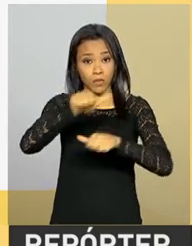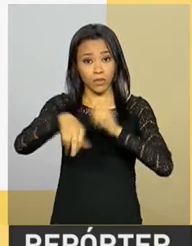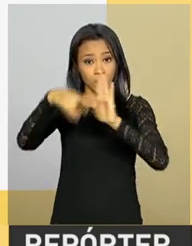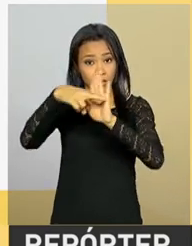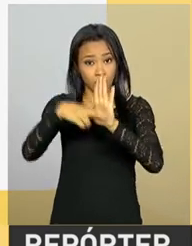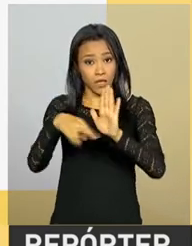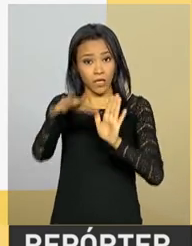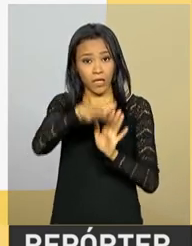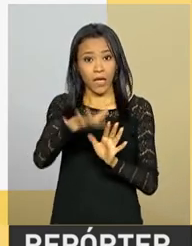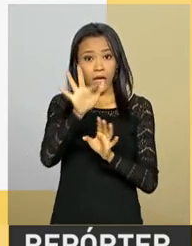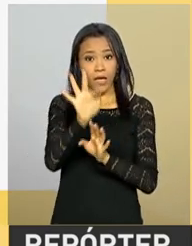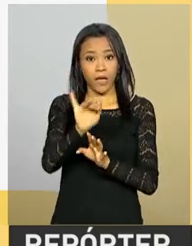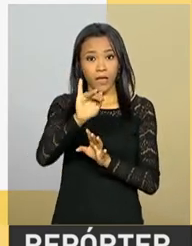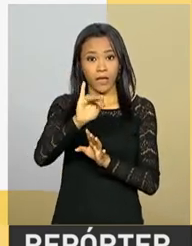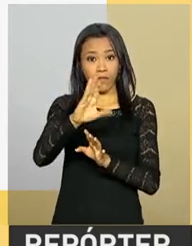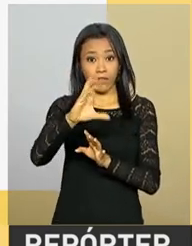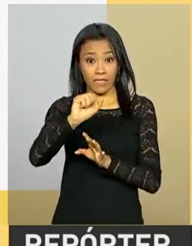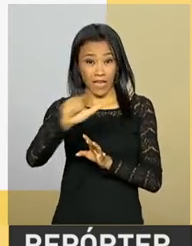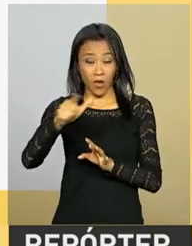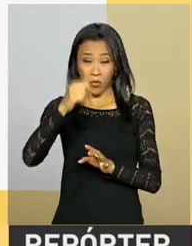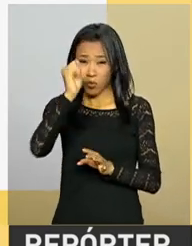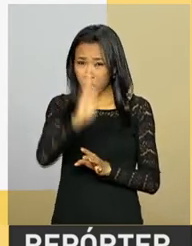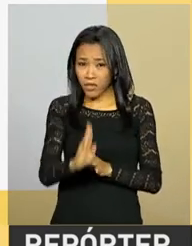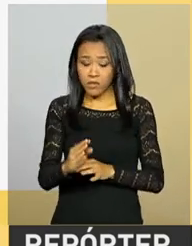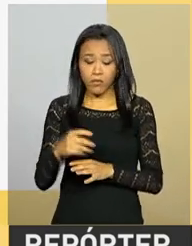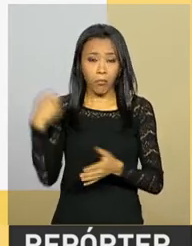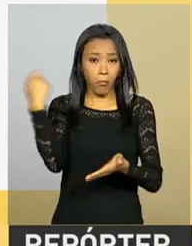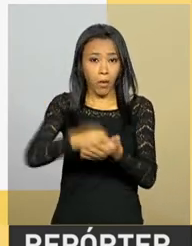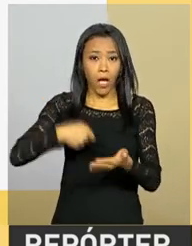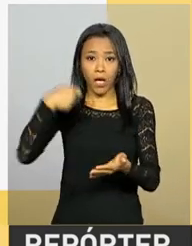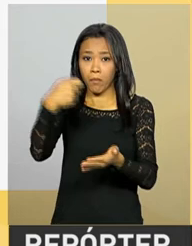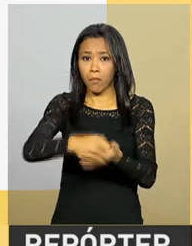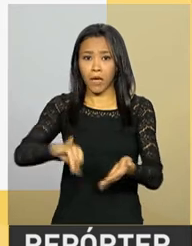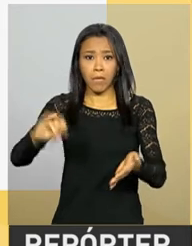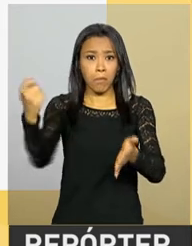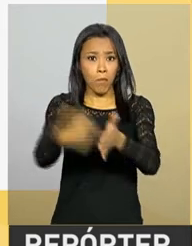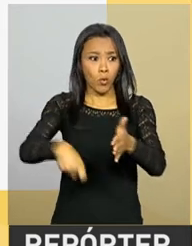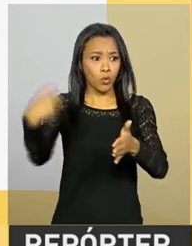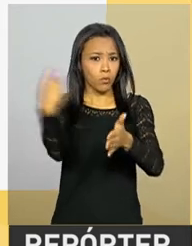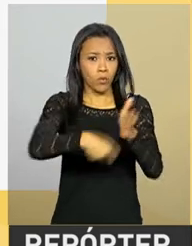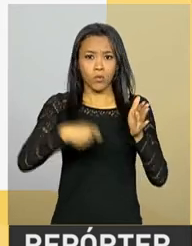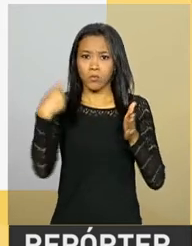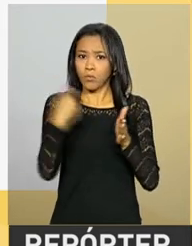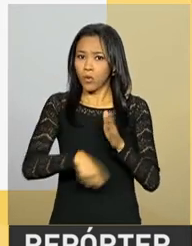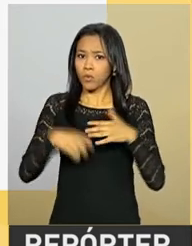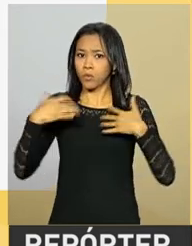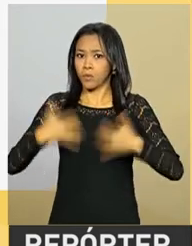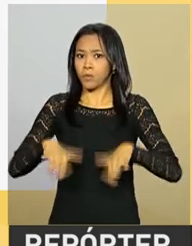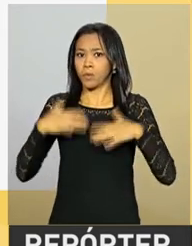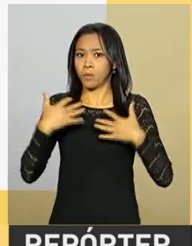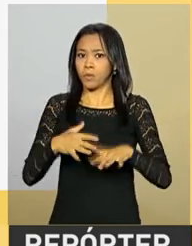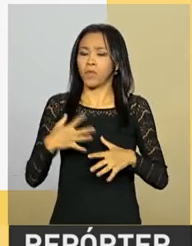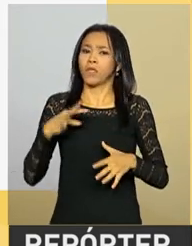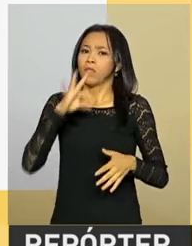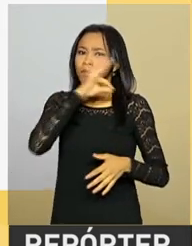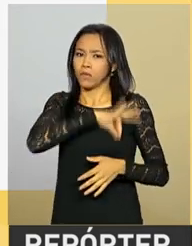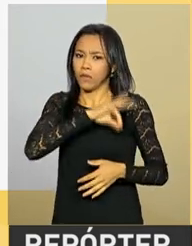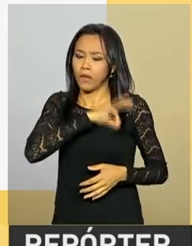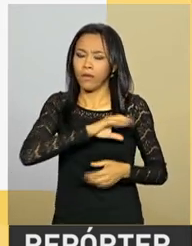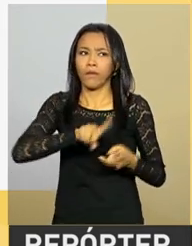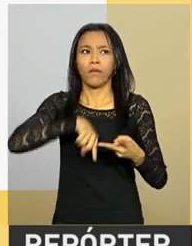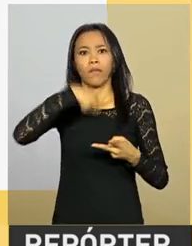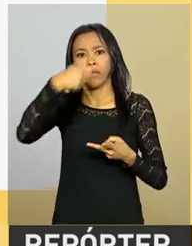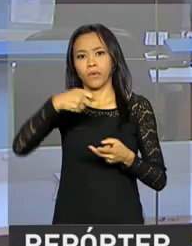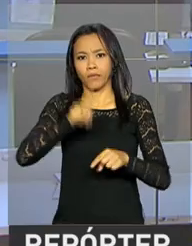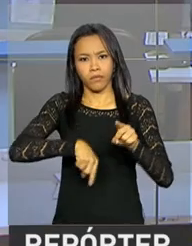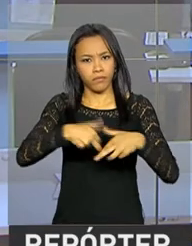o brasileiro paga muito imposto no consumo e pouco imposto na renda e nos ganhos de